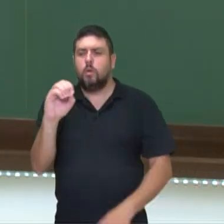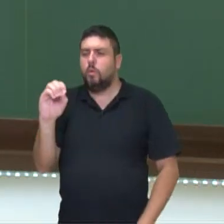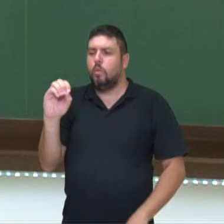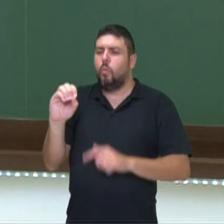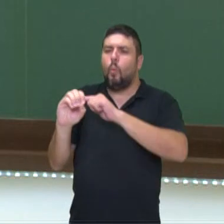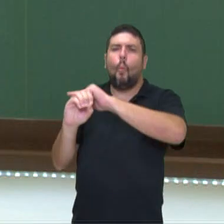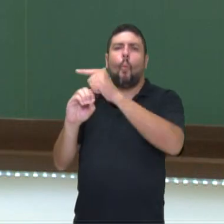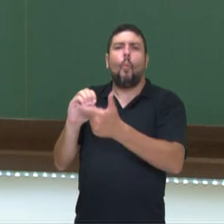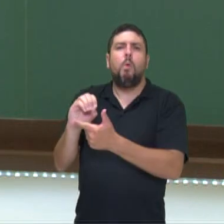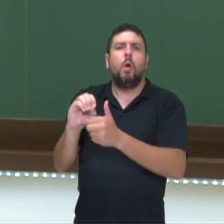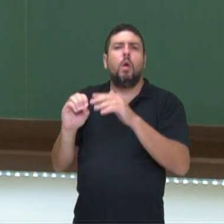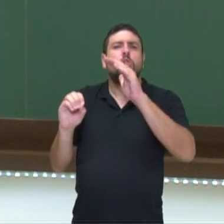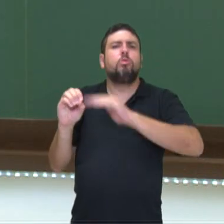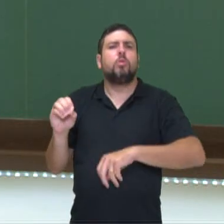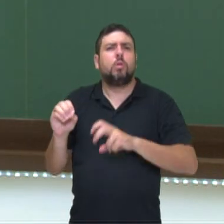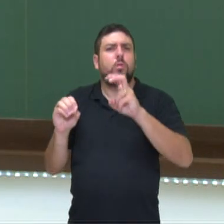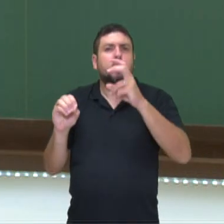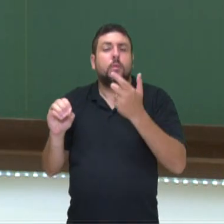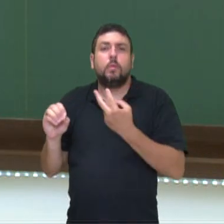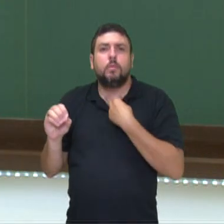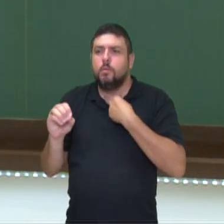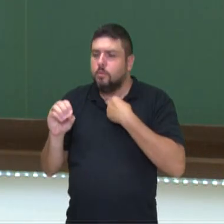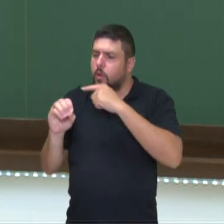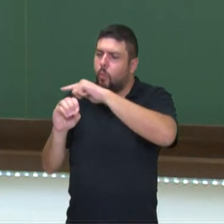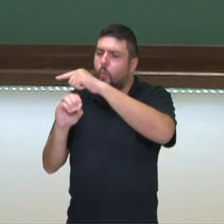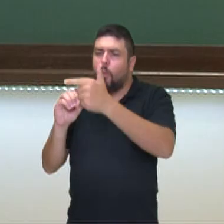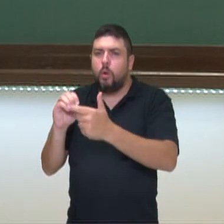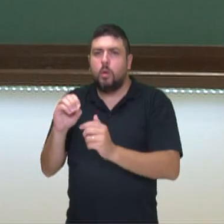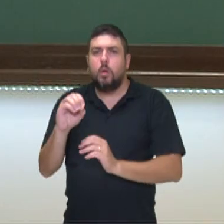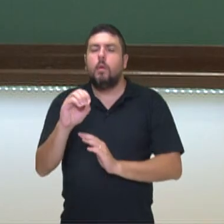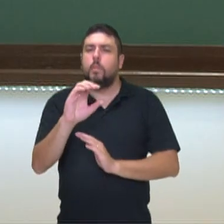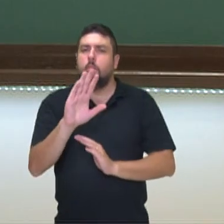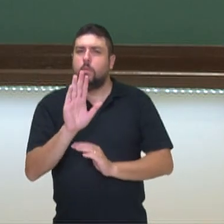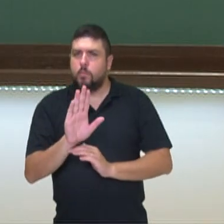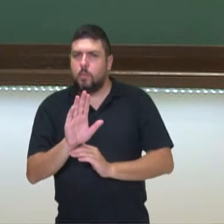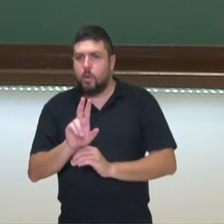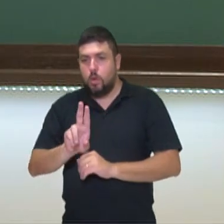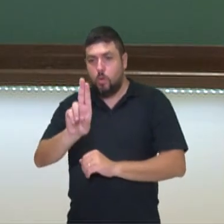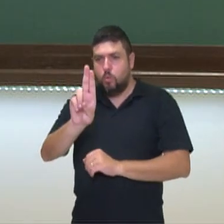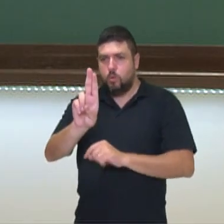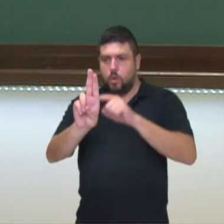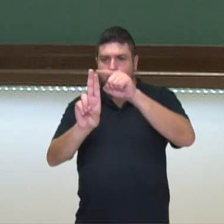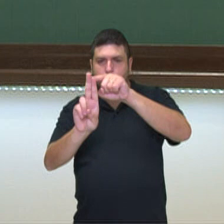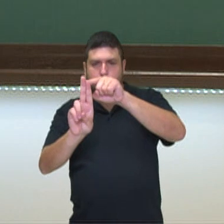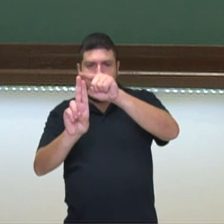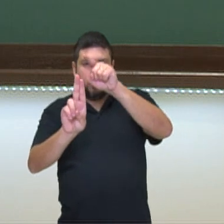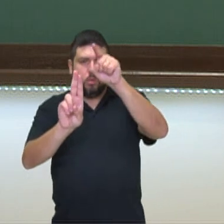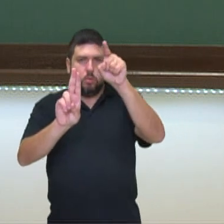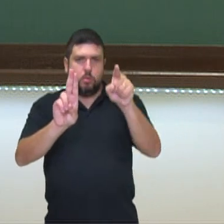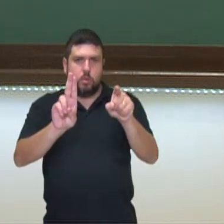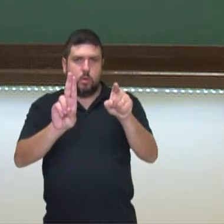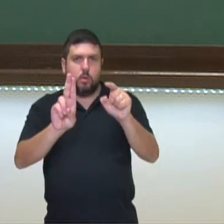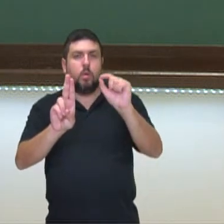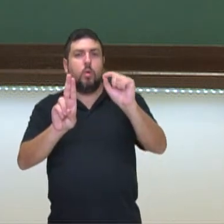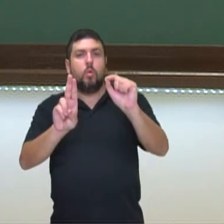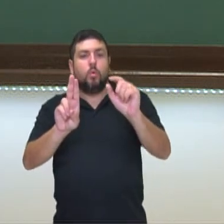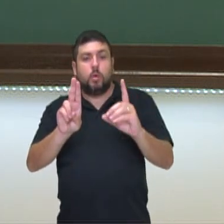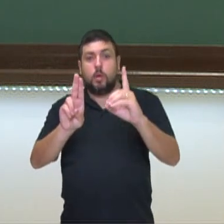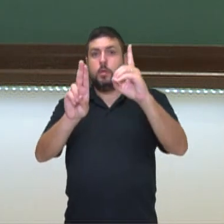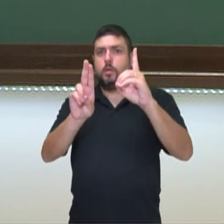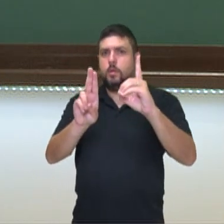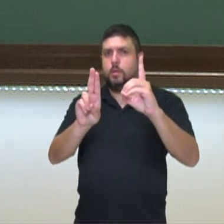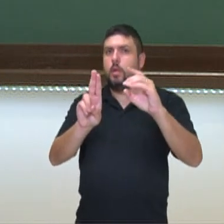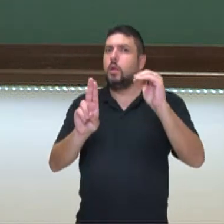0. Não consigo, então eu vou ter que olhar na minha ordem. Qual ordem? Do lado. Qual é essa ordem que tem do lado aqui?